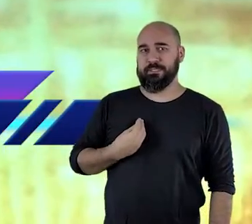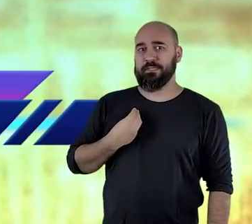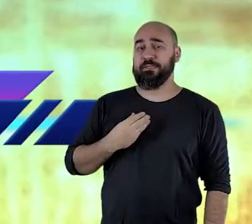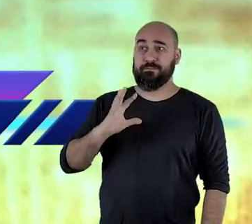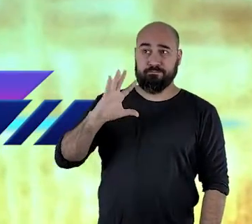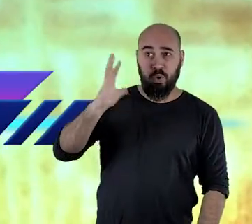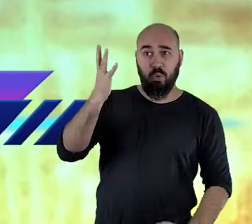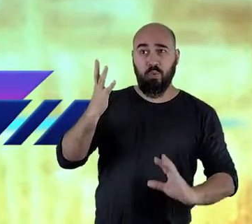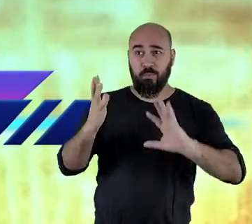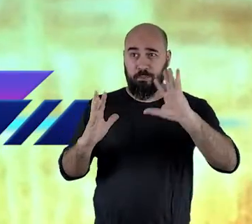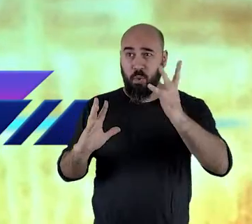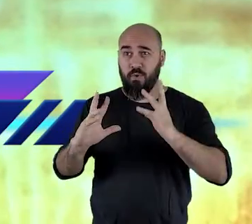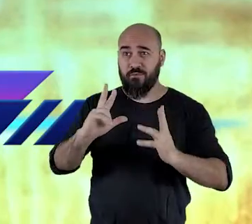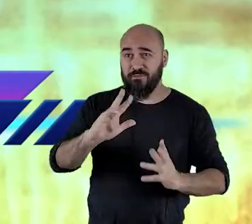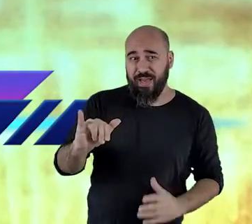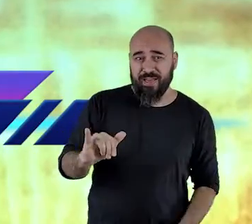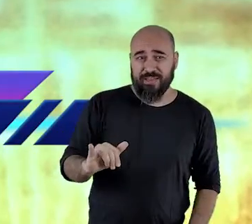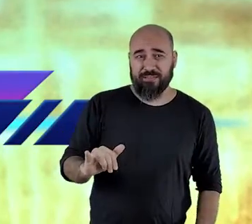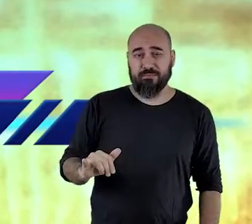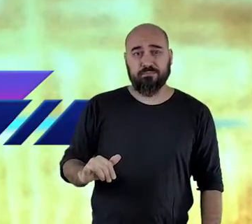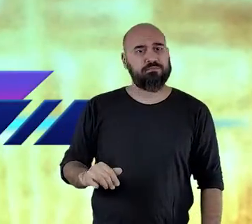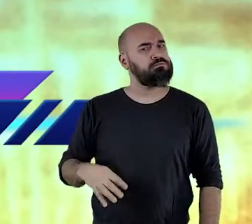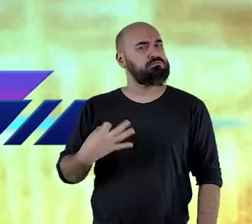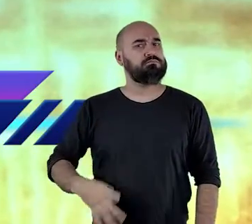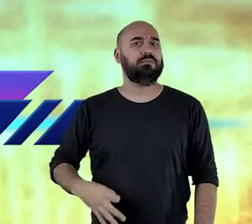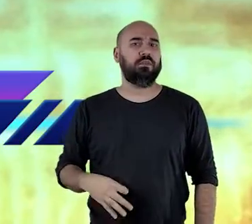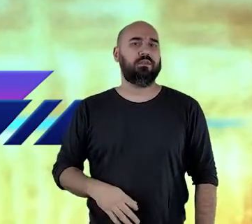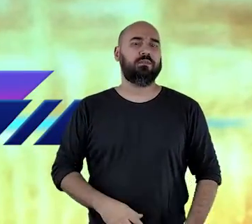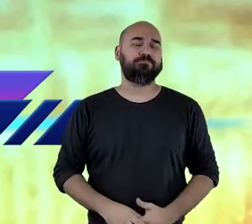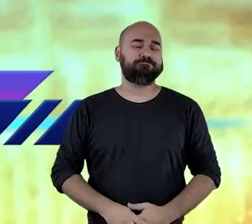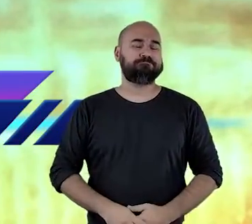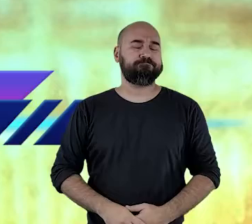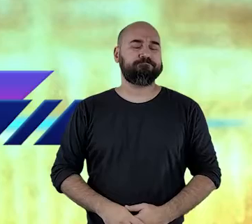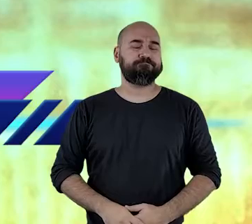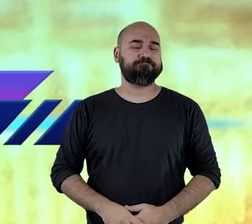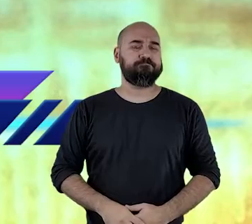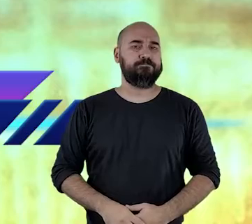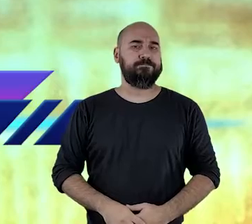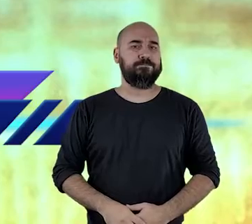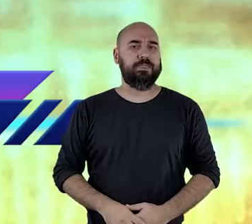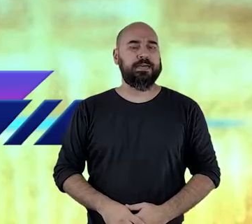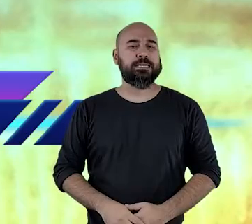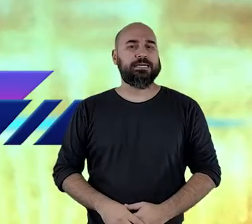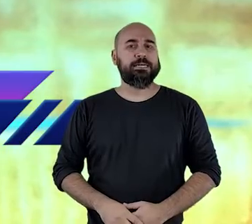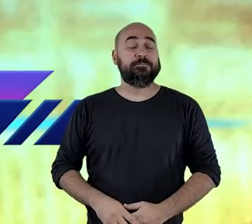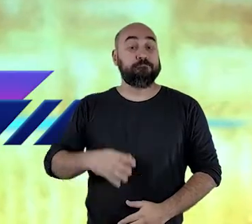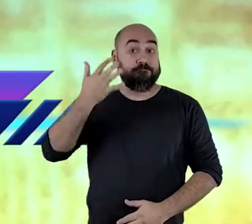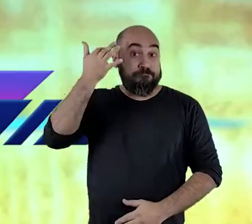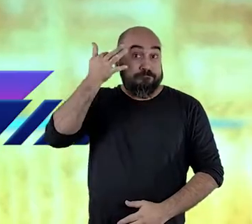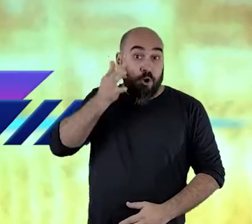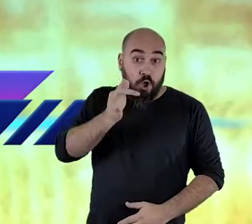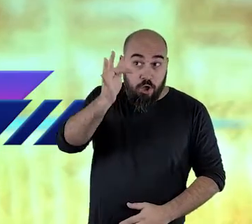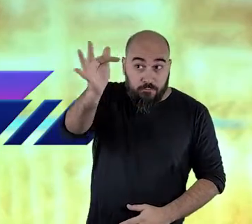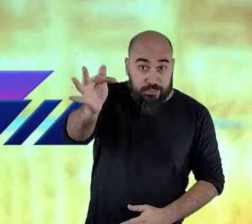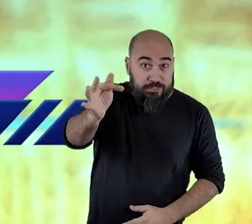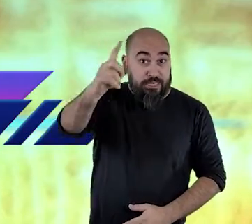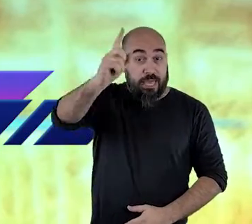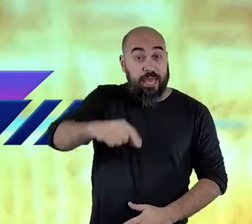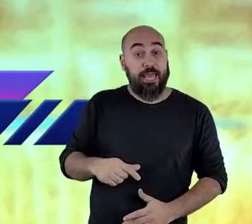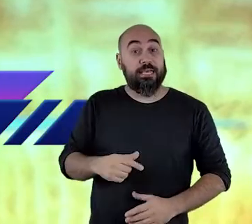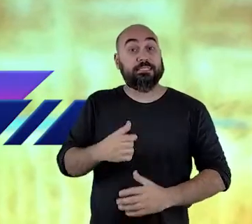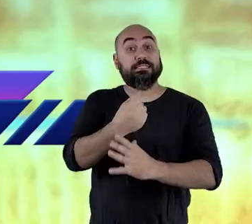aquilo que vai acontecer. Eu não tenho dúvidas de que a profecia é segurança para